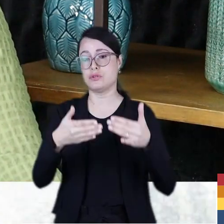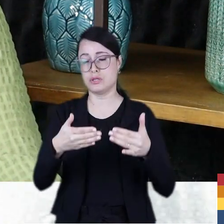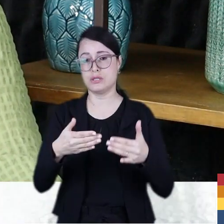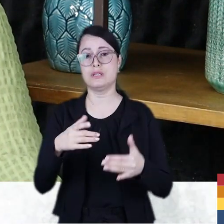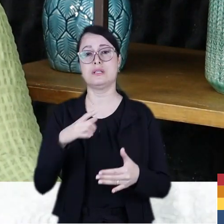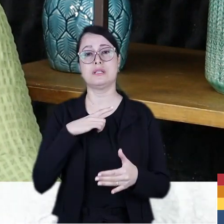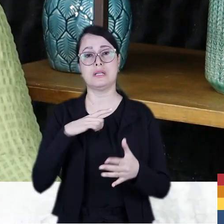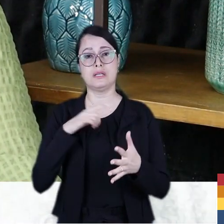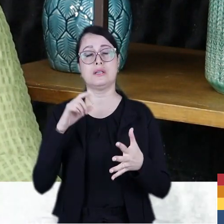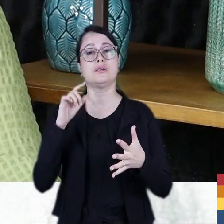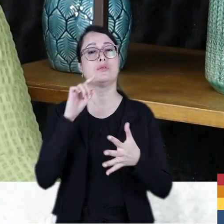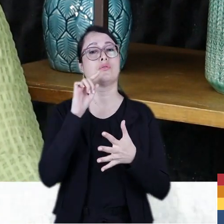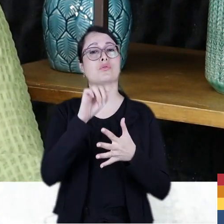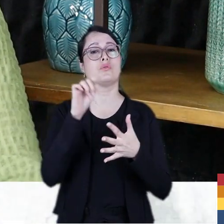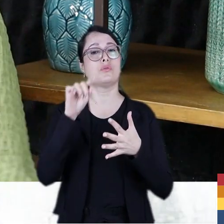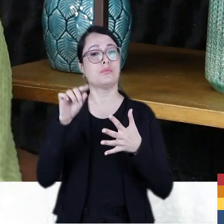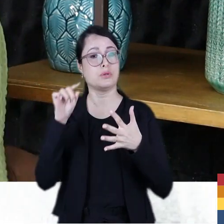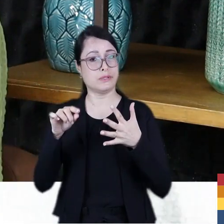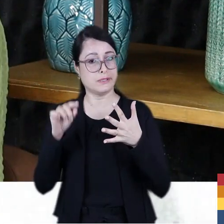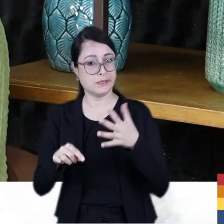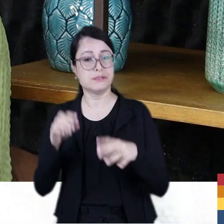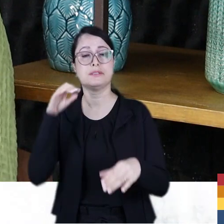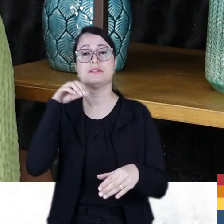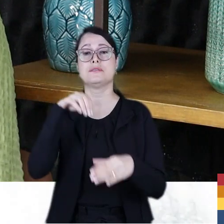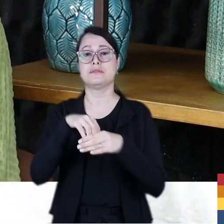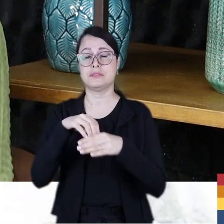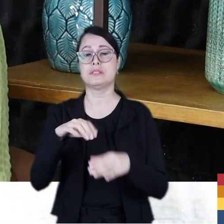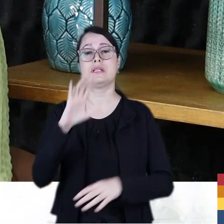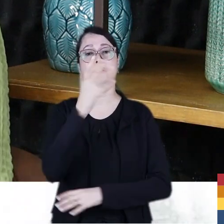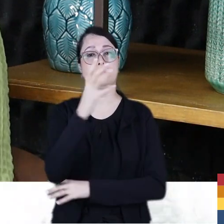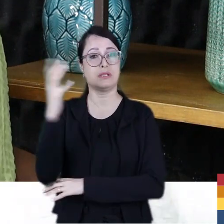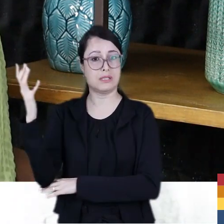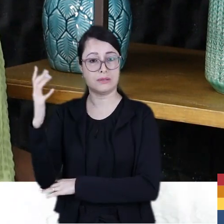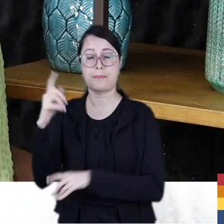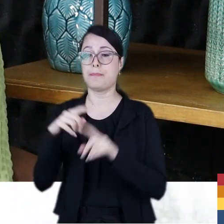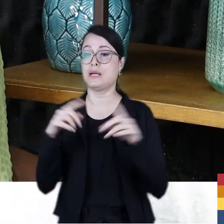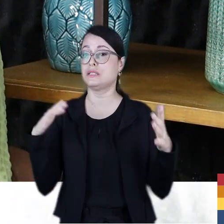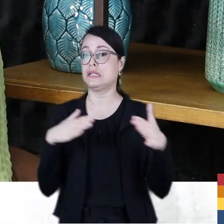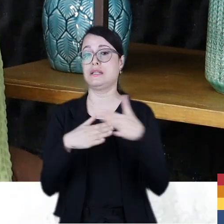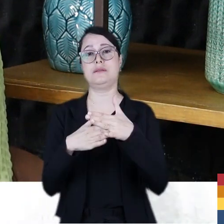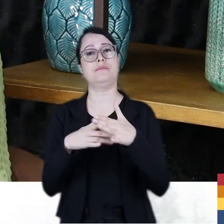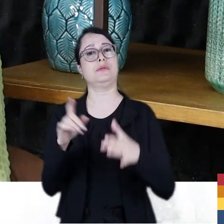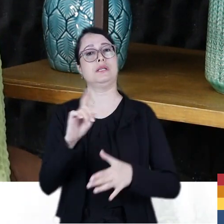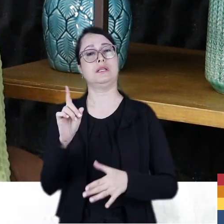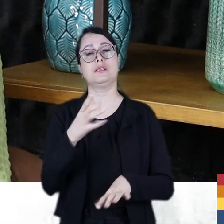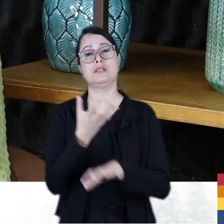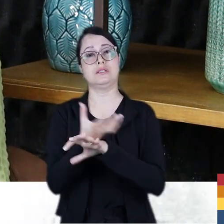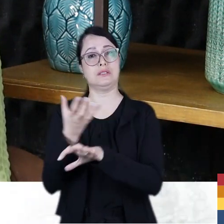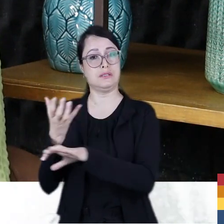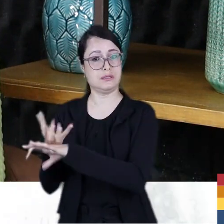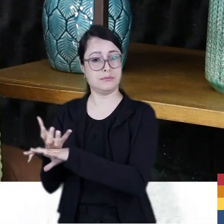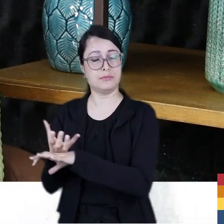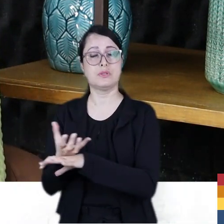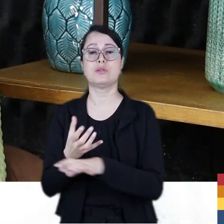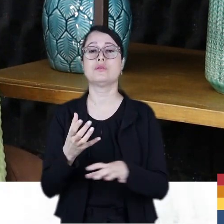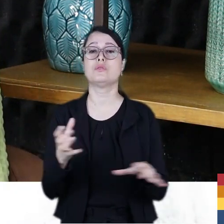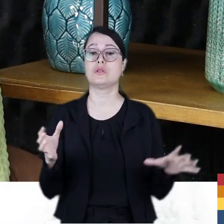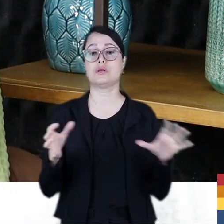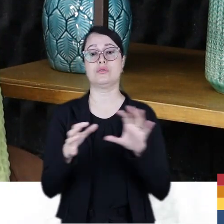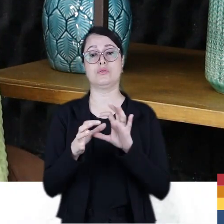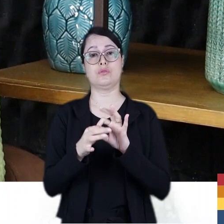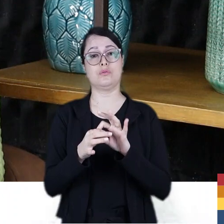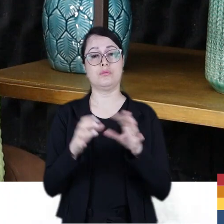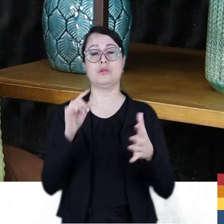aplicabilidade de tudo isso. Aqui, eu trago um exemplo, né, dos organizadores curriculares dos itinerários